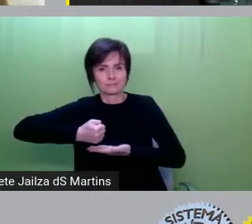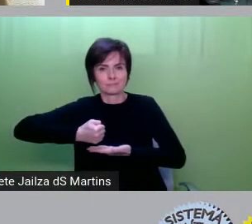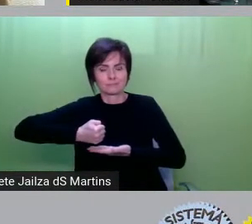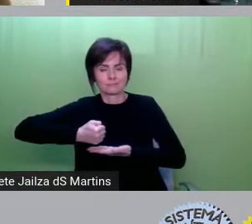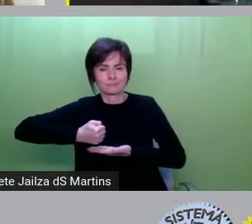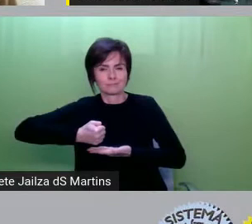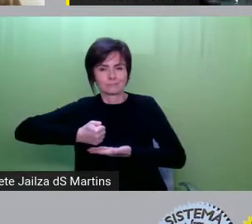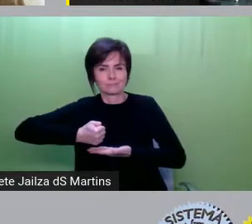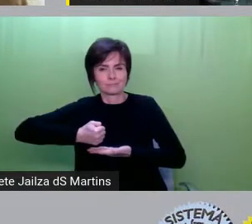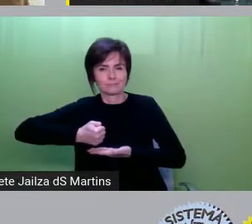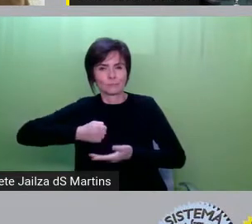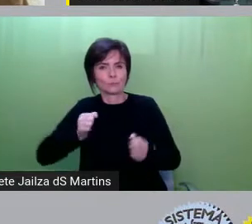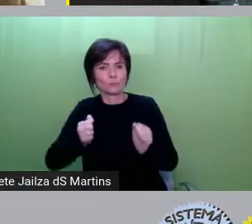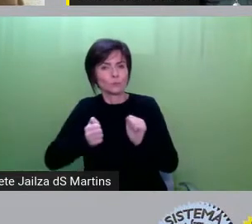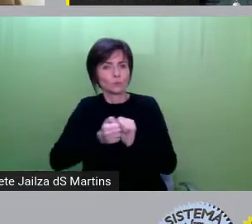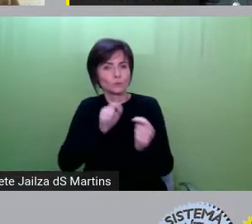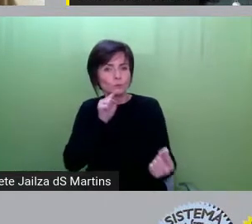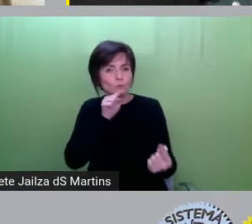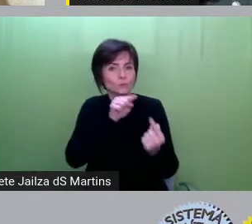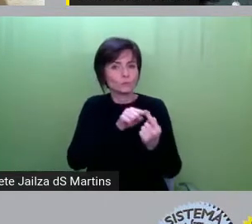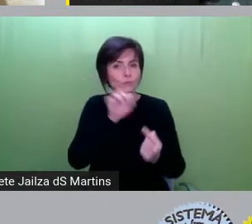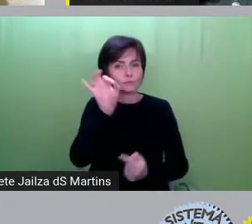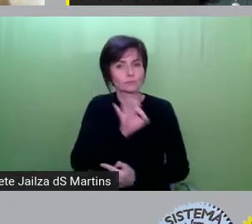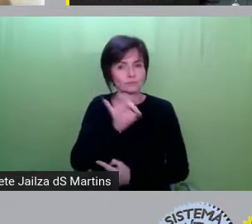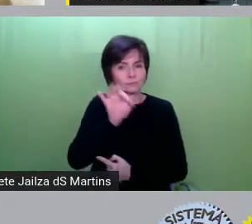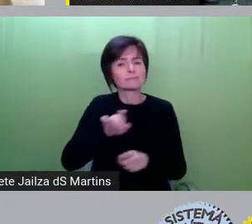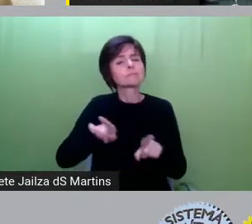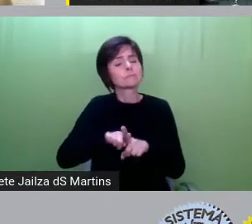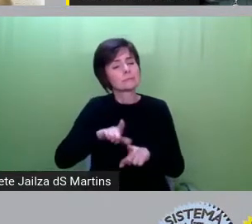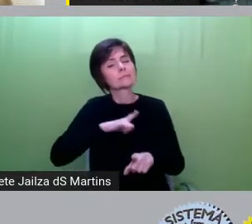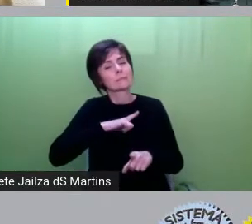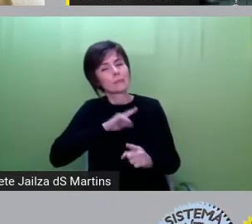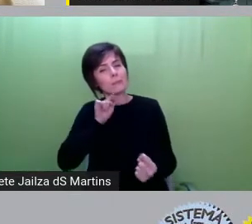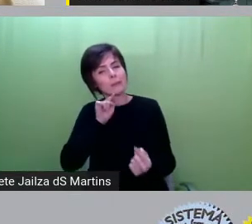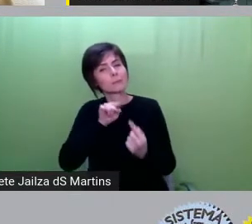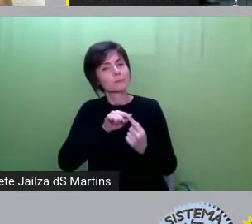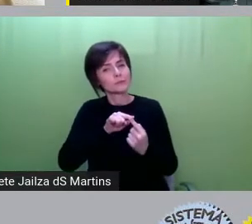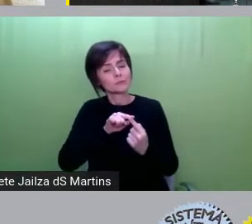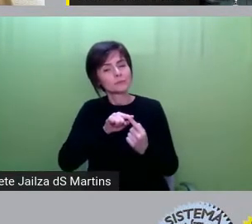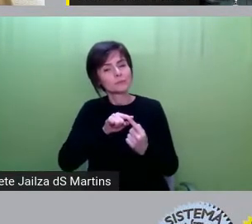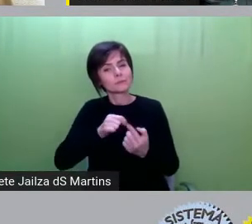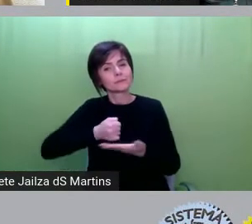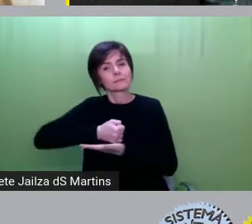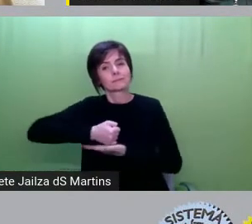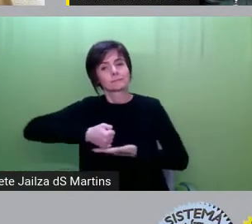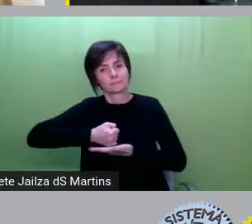Então, junto com as metas de inflação, nós temos as metas de superávit primário.